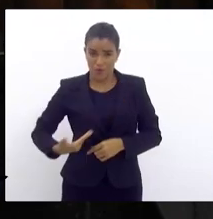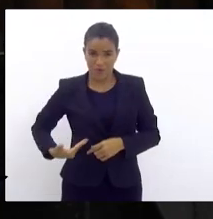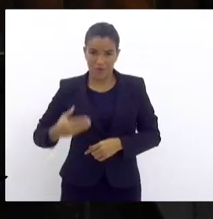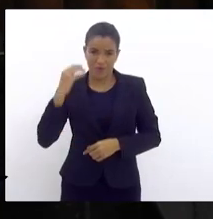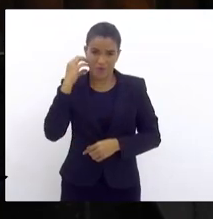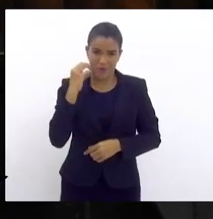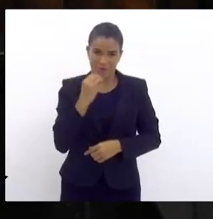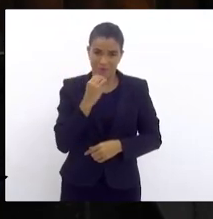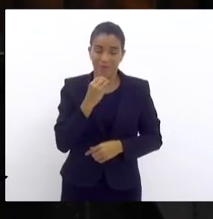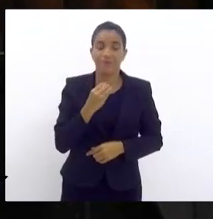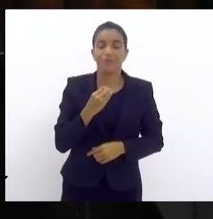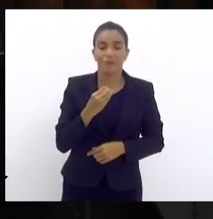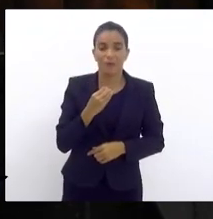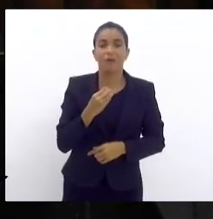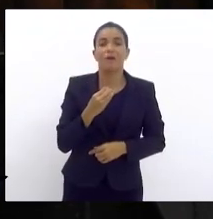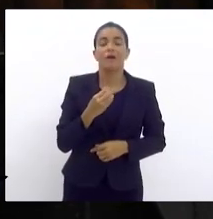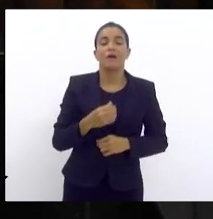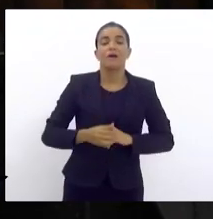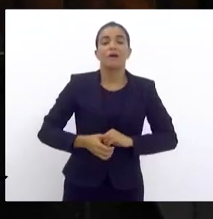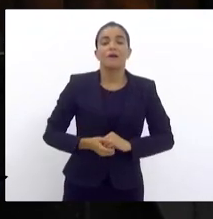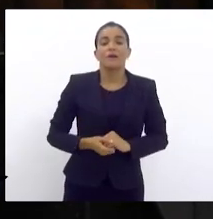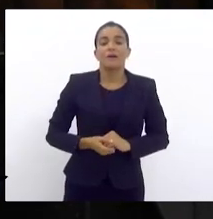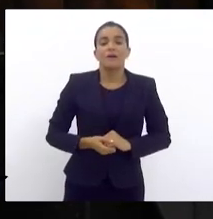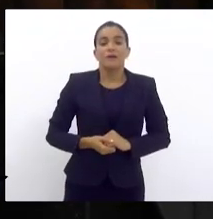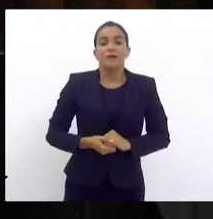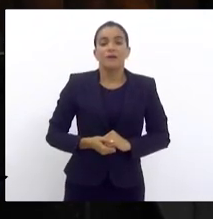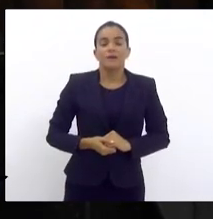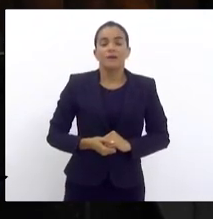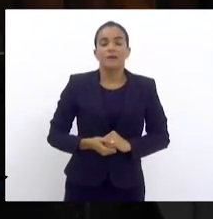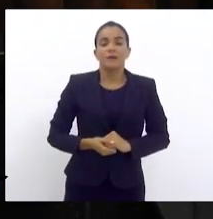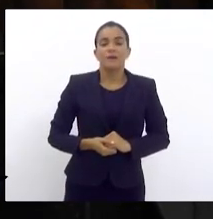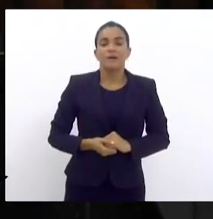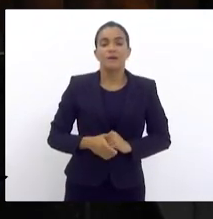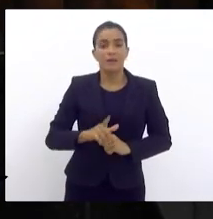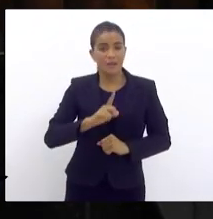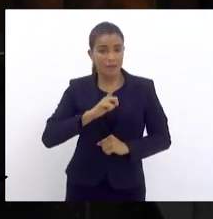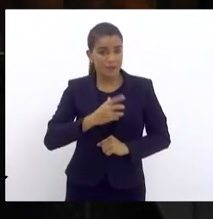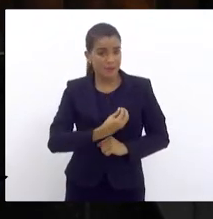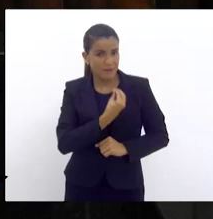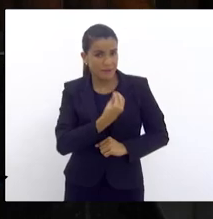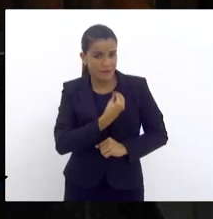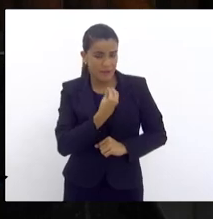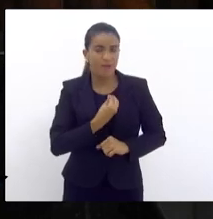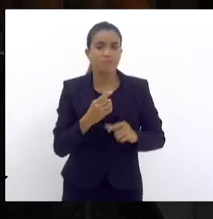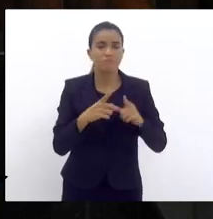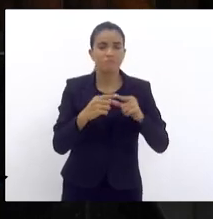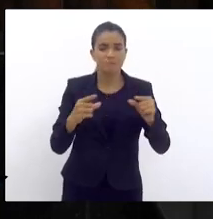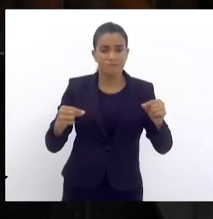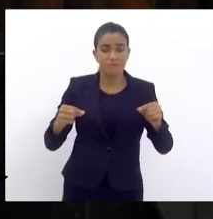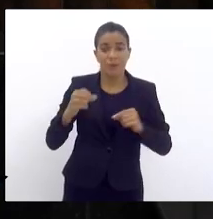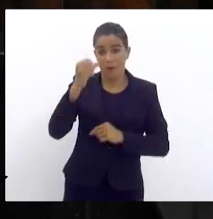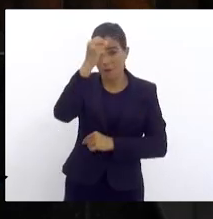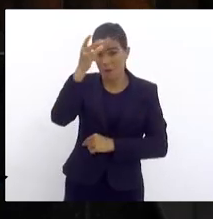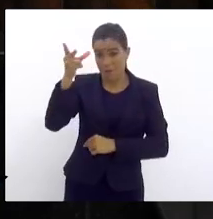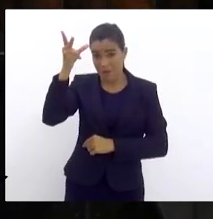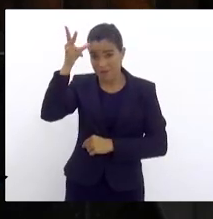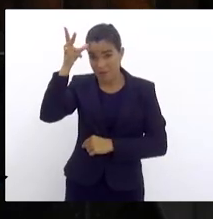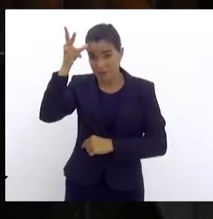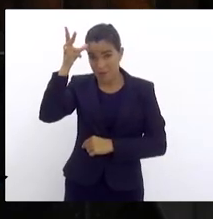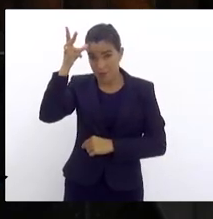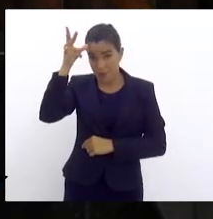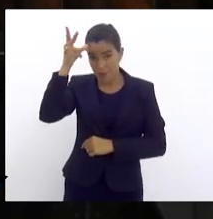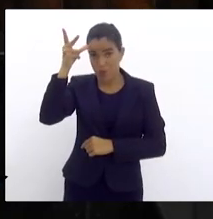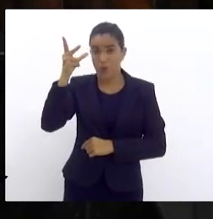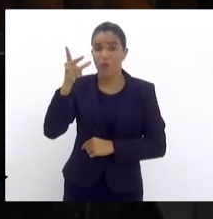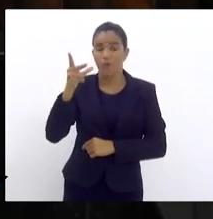Estado senhor Cláudio Castro está em Brasília o prefeito da cidade do Rio de